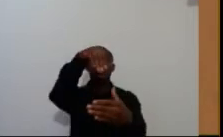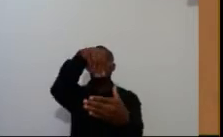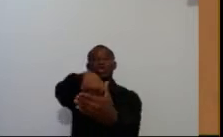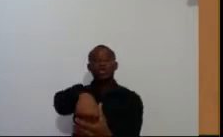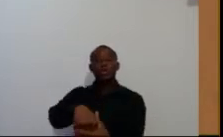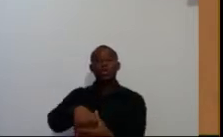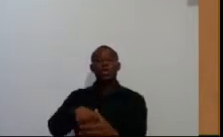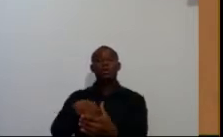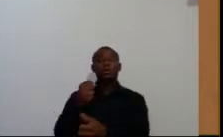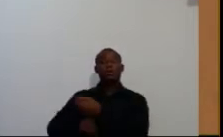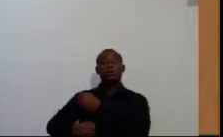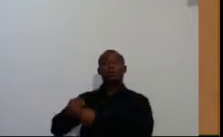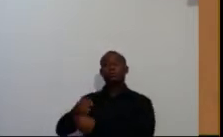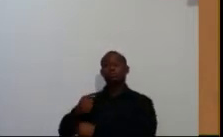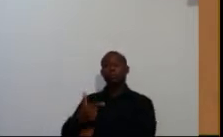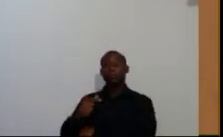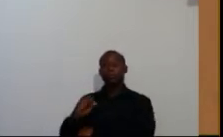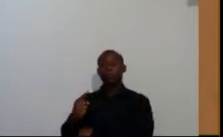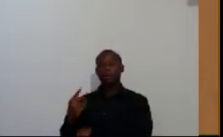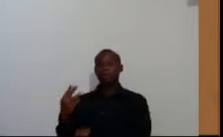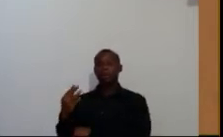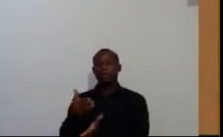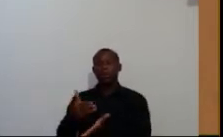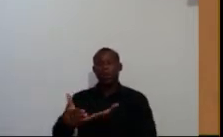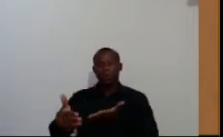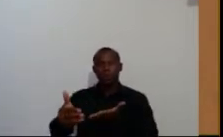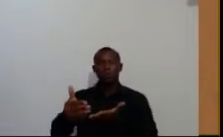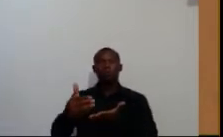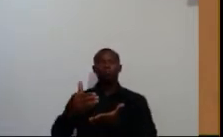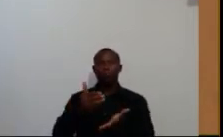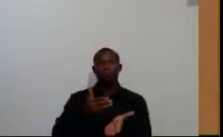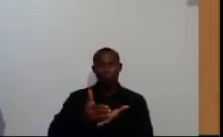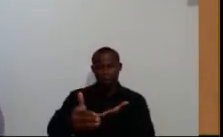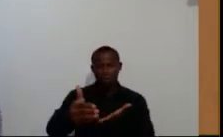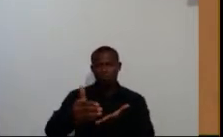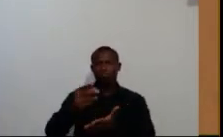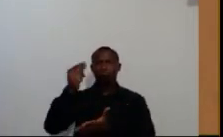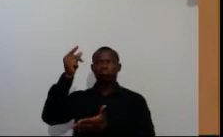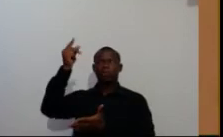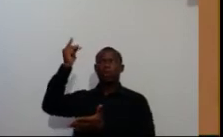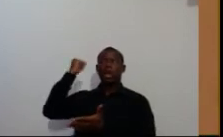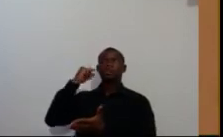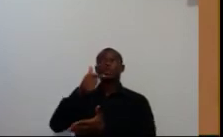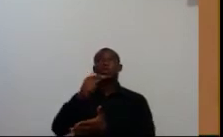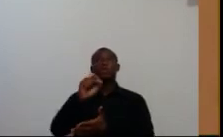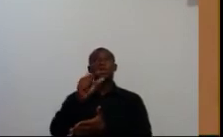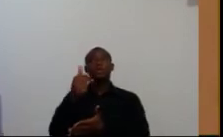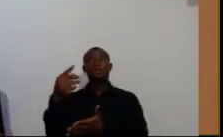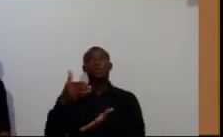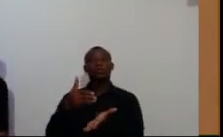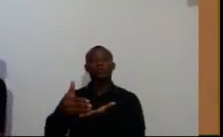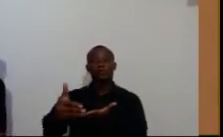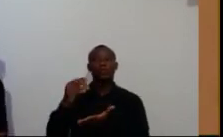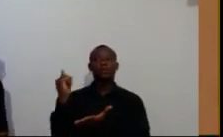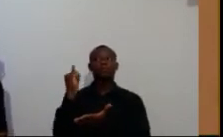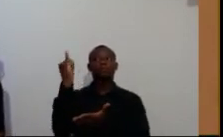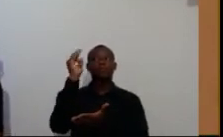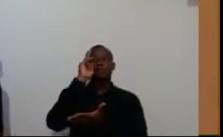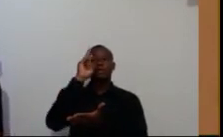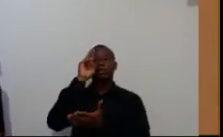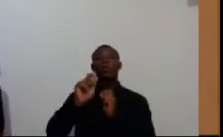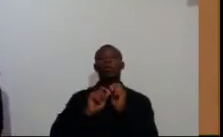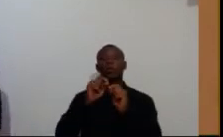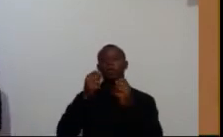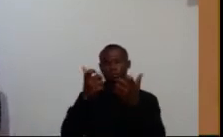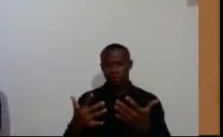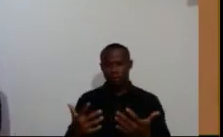de 2013. Mas é importante a gente mencionar, não sei se todos têm esse conhecimento, que o SENAC, quando foi fundado,